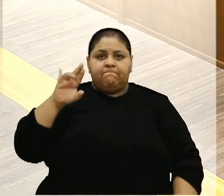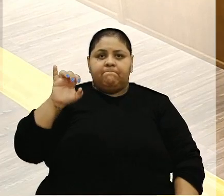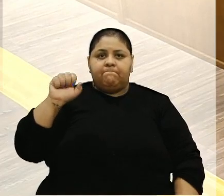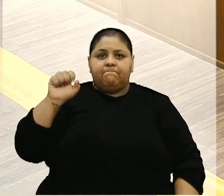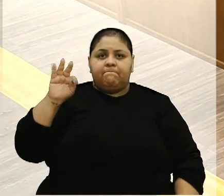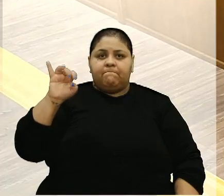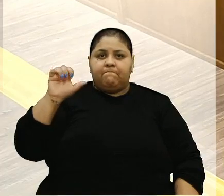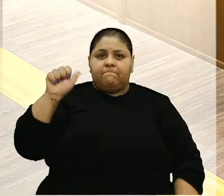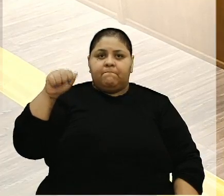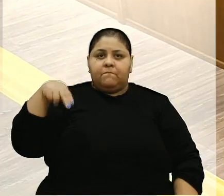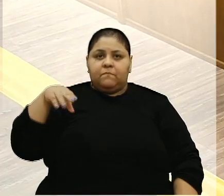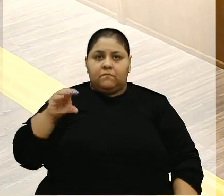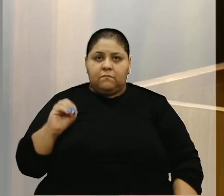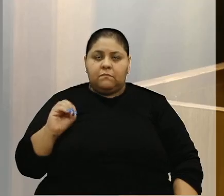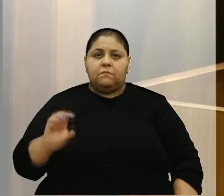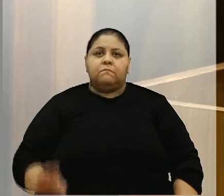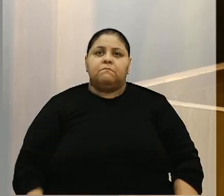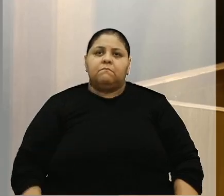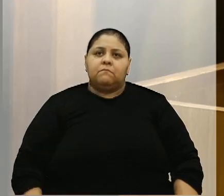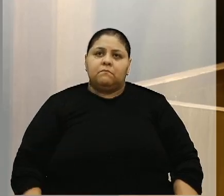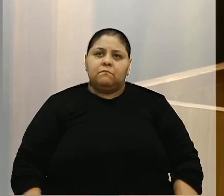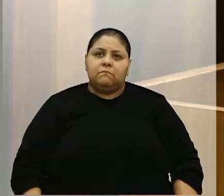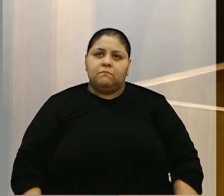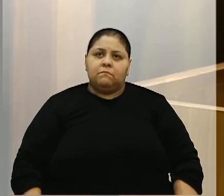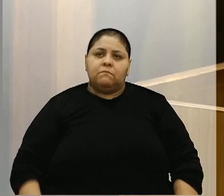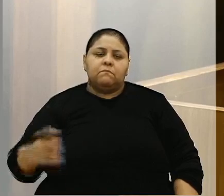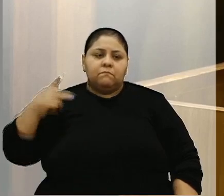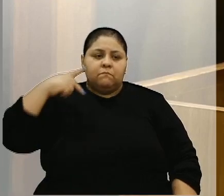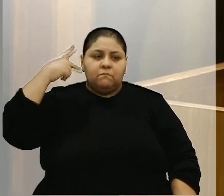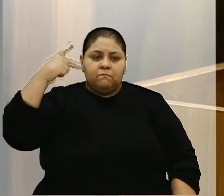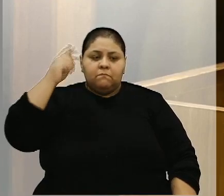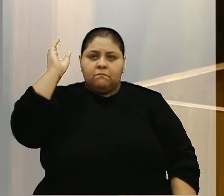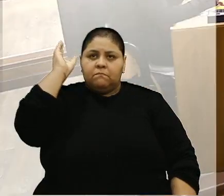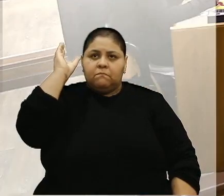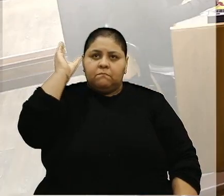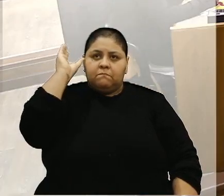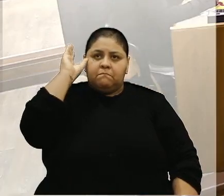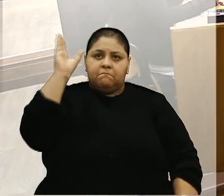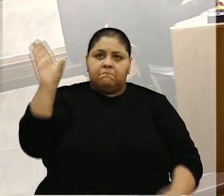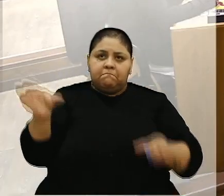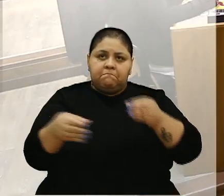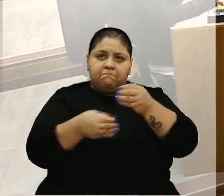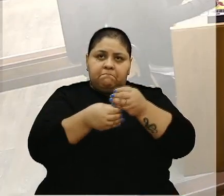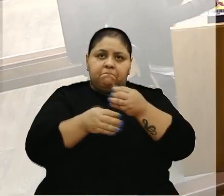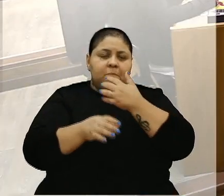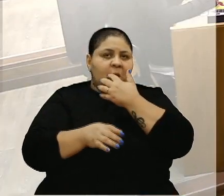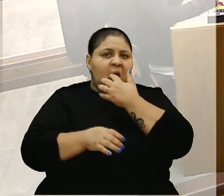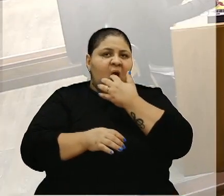PRD. Tá. O vereador Cadório tem a parte.